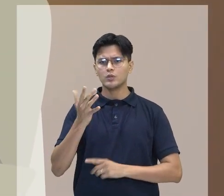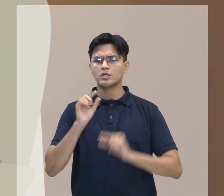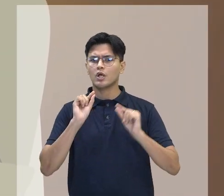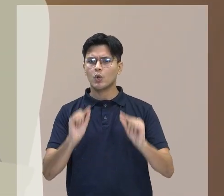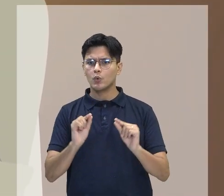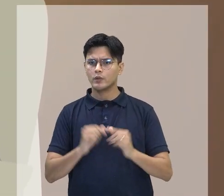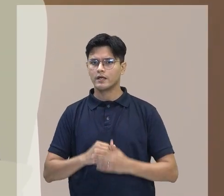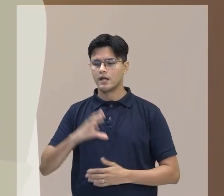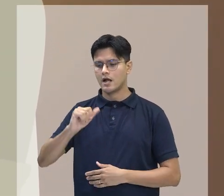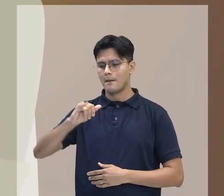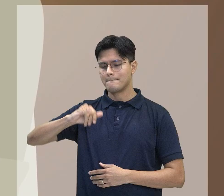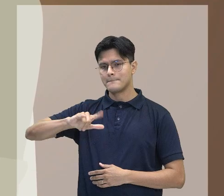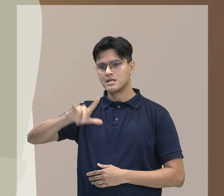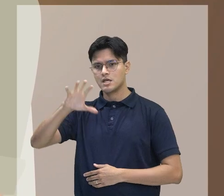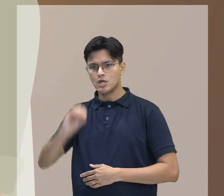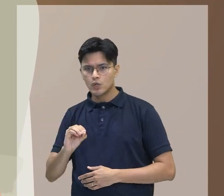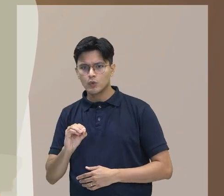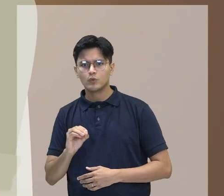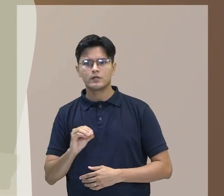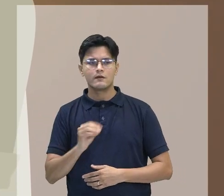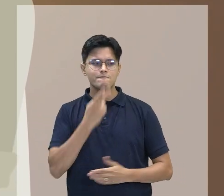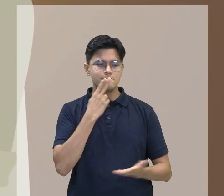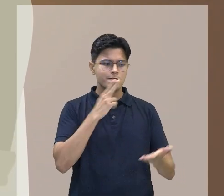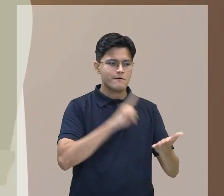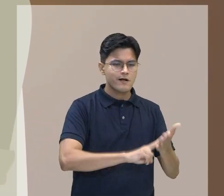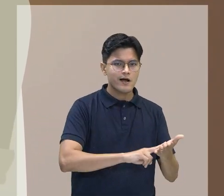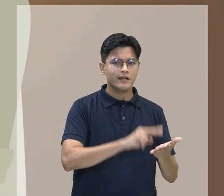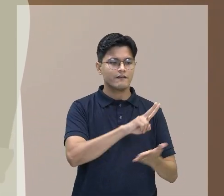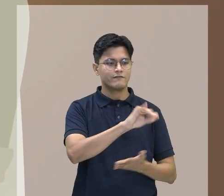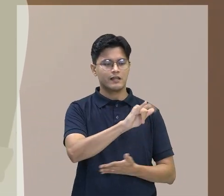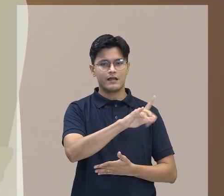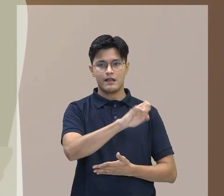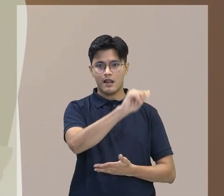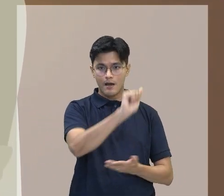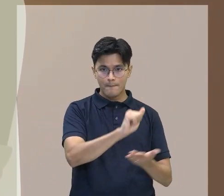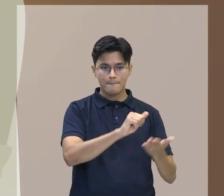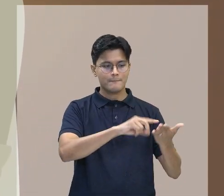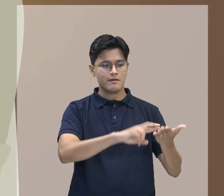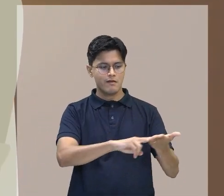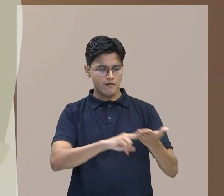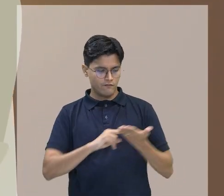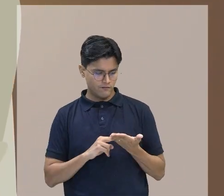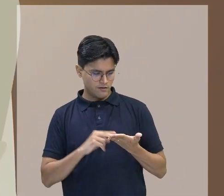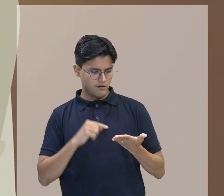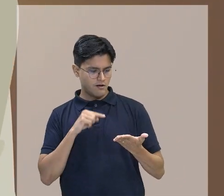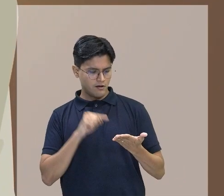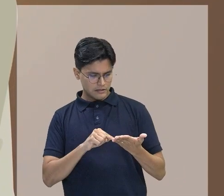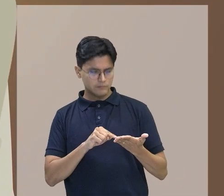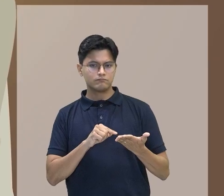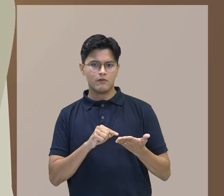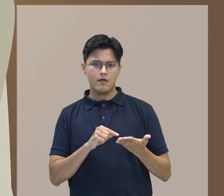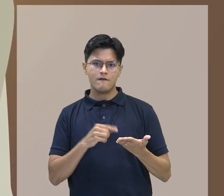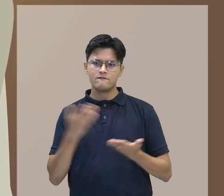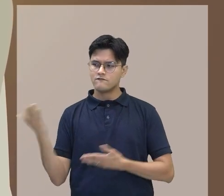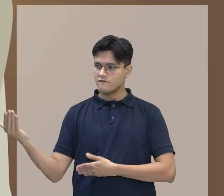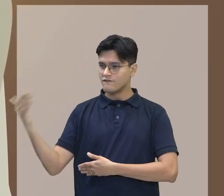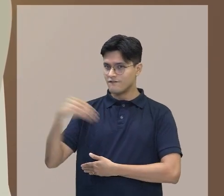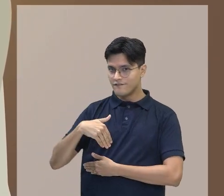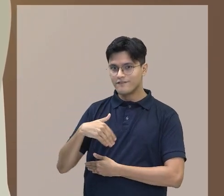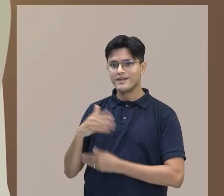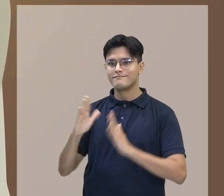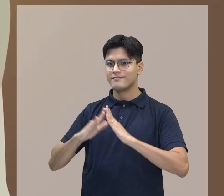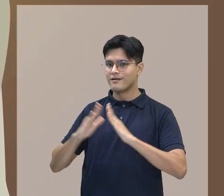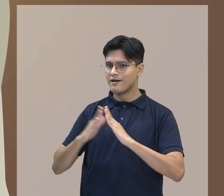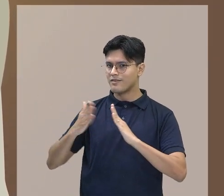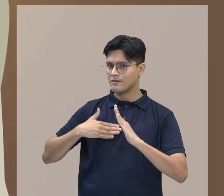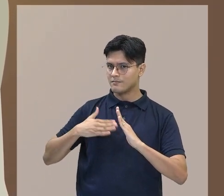de Vilela. Vem já à nossa casa. Preciso falar-te sem demora. O tom urgente e inesperado deixa Camilo inquieto.